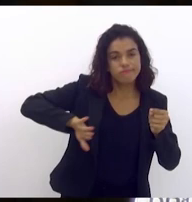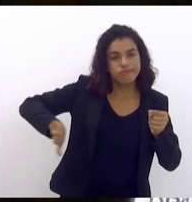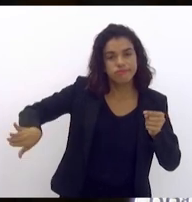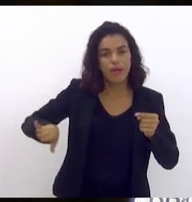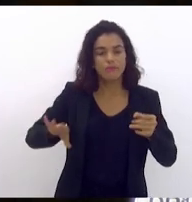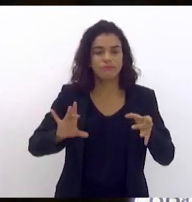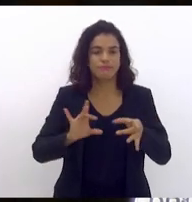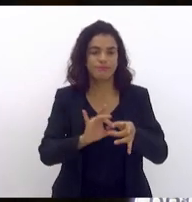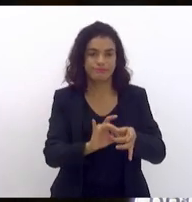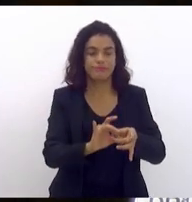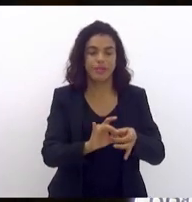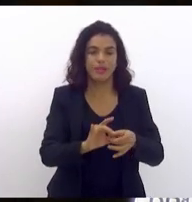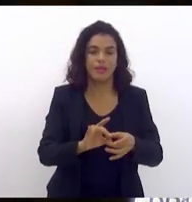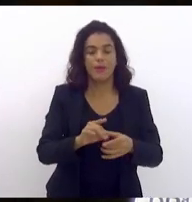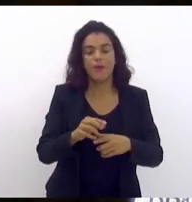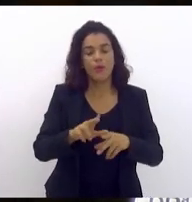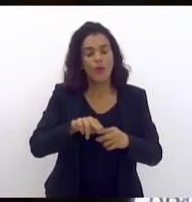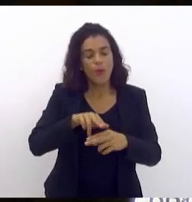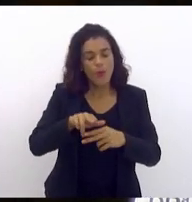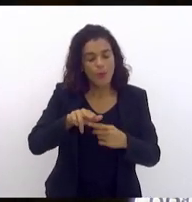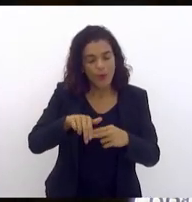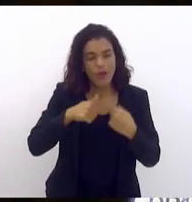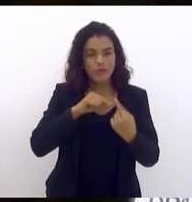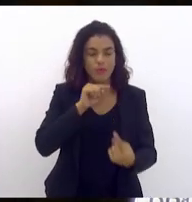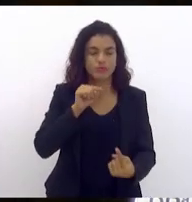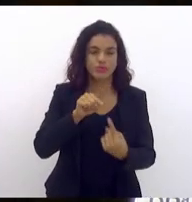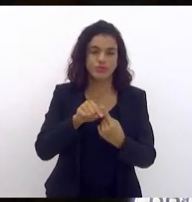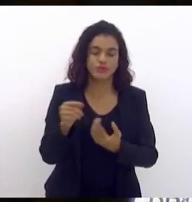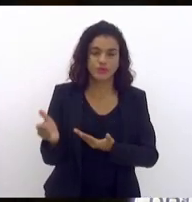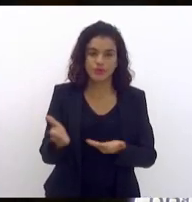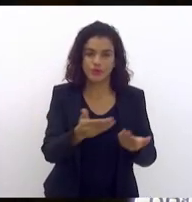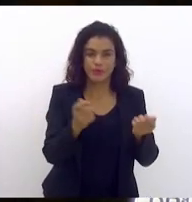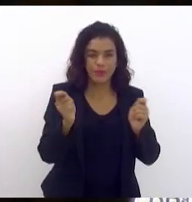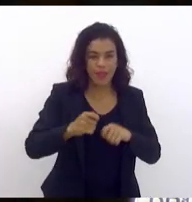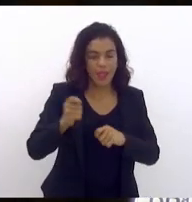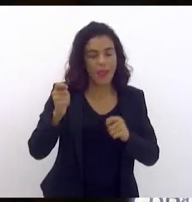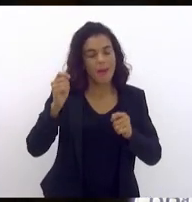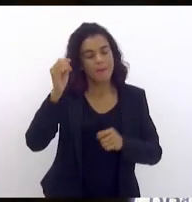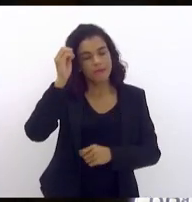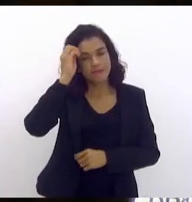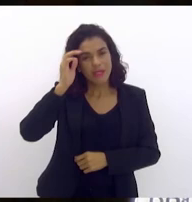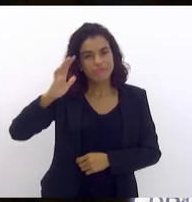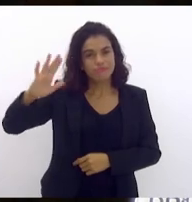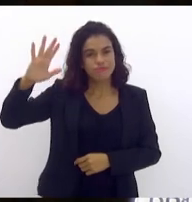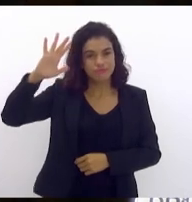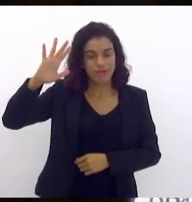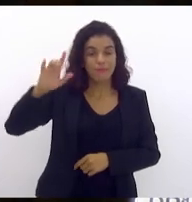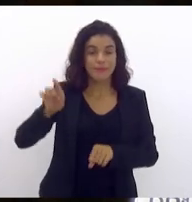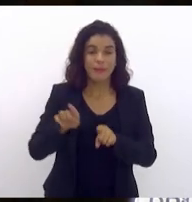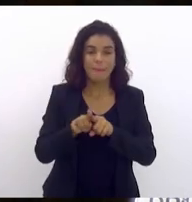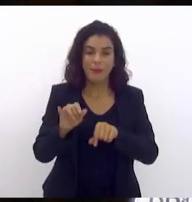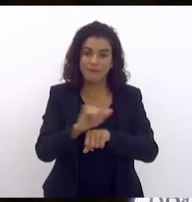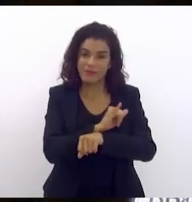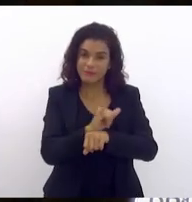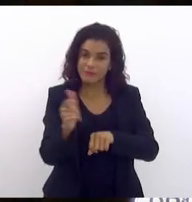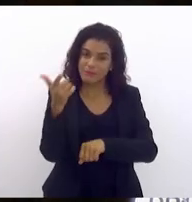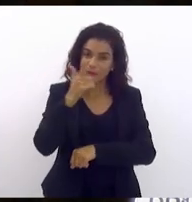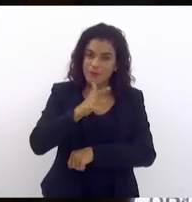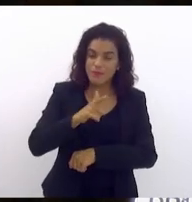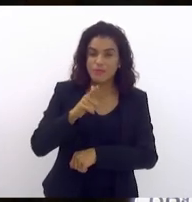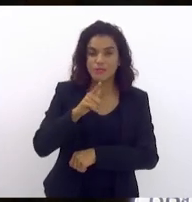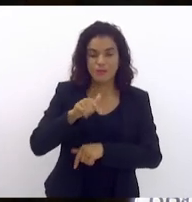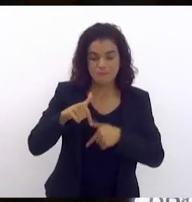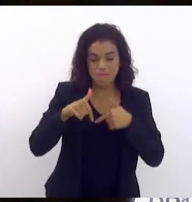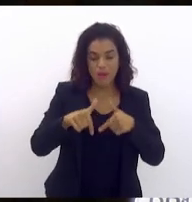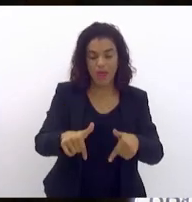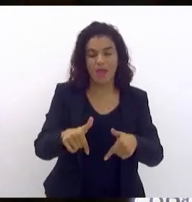que a juventude não só tem a possibilidade de sonhar mas também tenha as ferramentas para alcançar esses sonhos e nesse